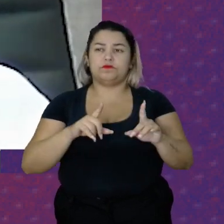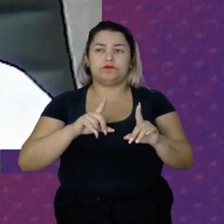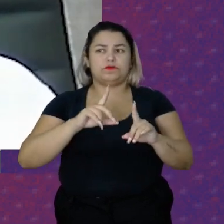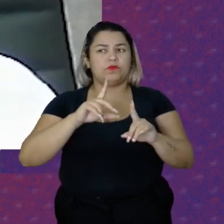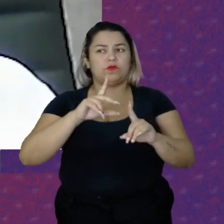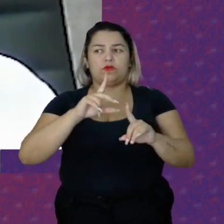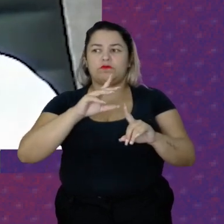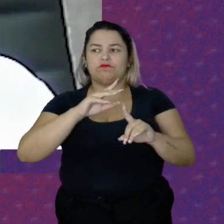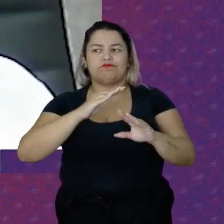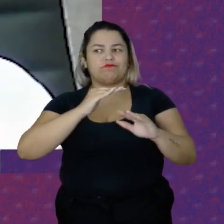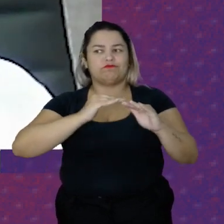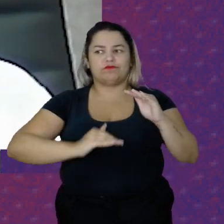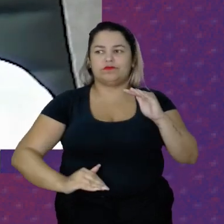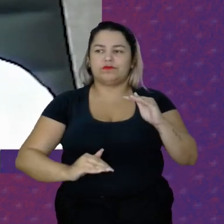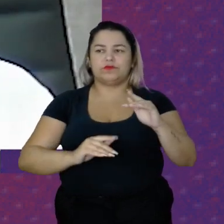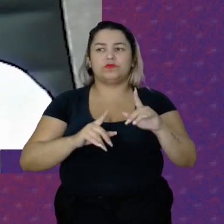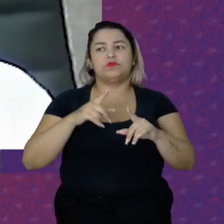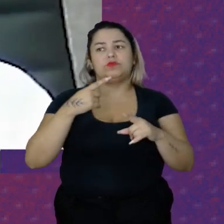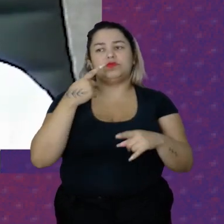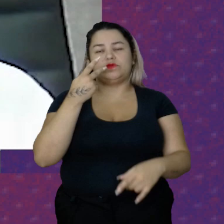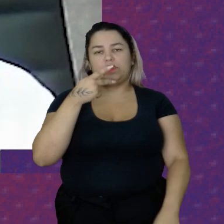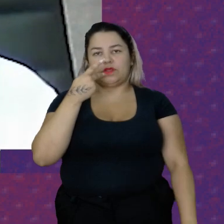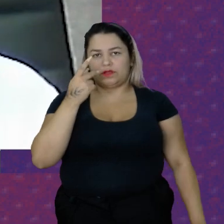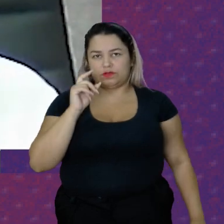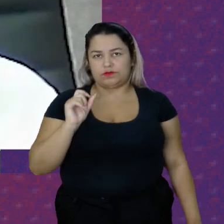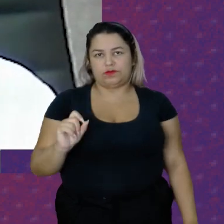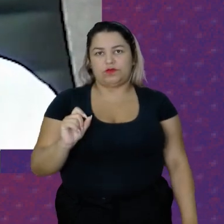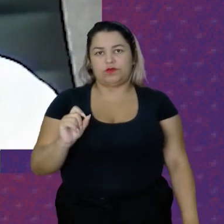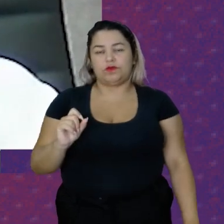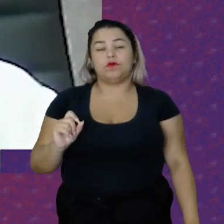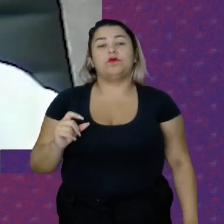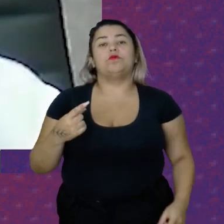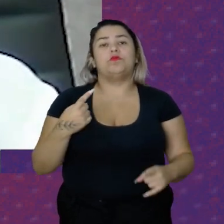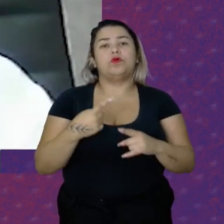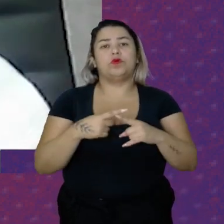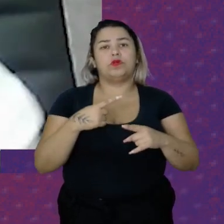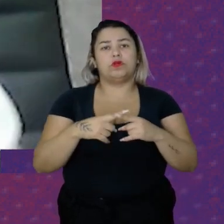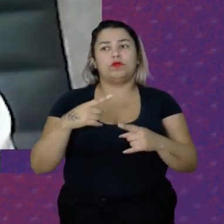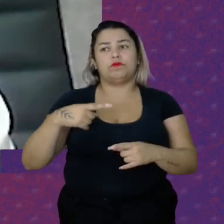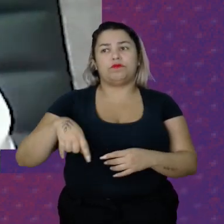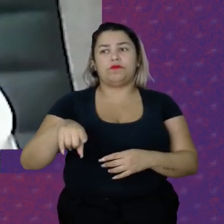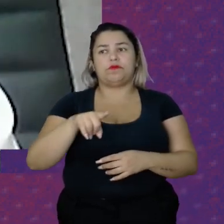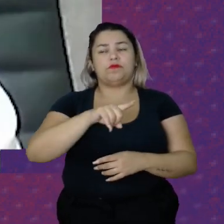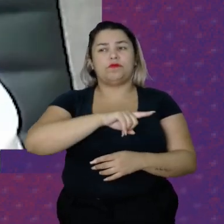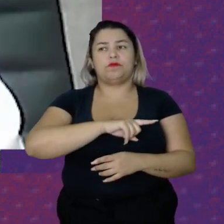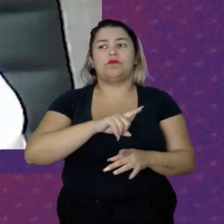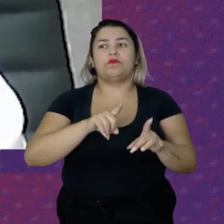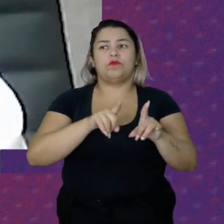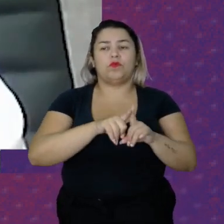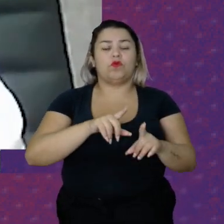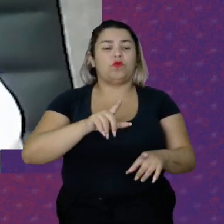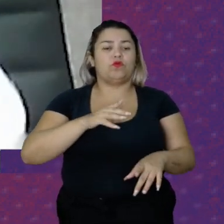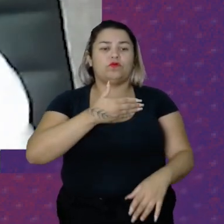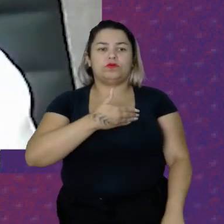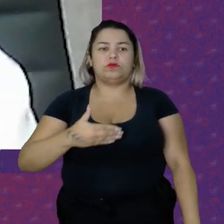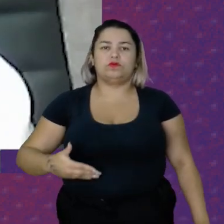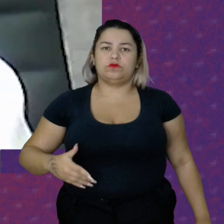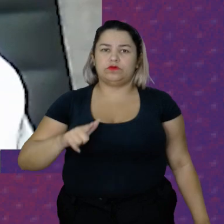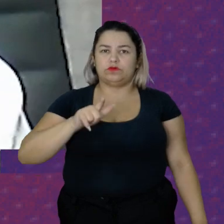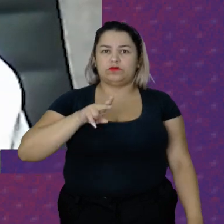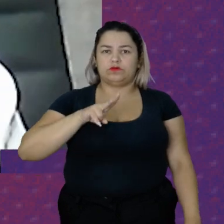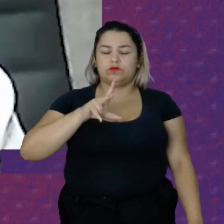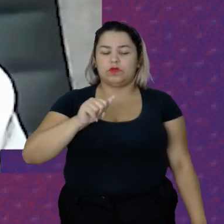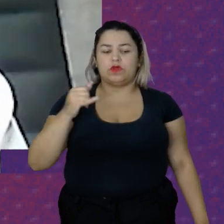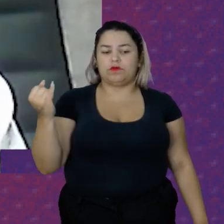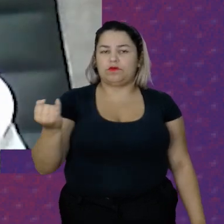políticas. E por que eu estou fazendo questão de falar isso para vocês? Porque nós estamos entrando agora de novo no governo Lula. E é importante